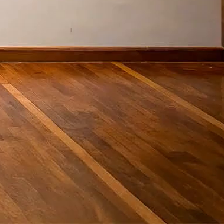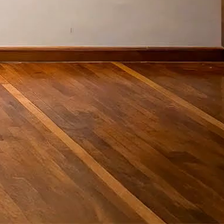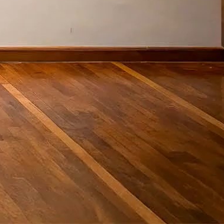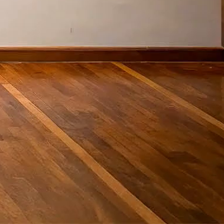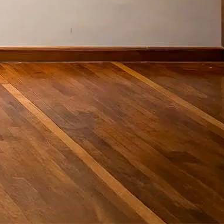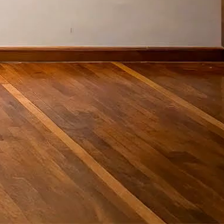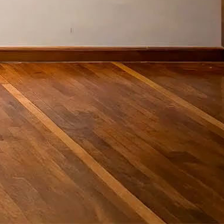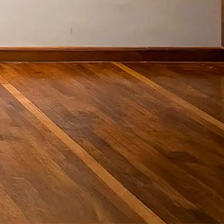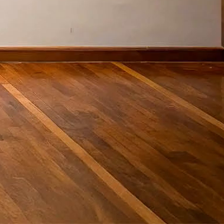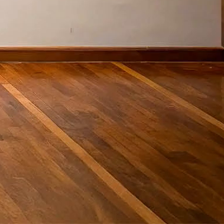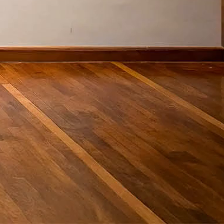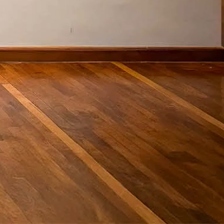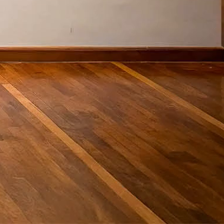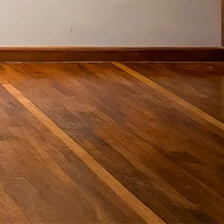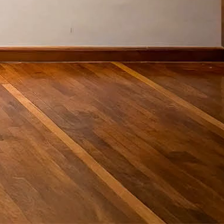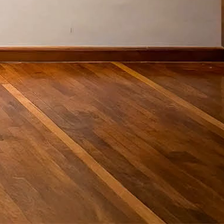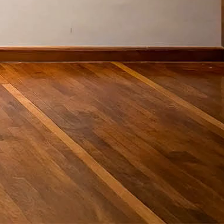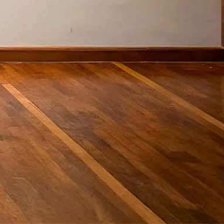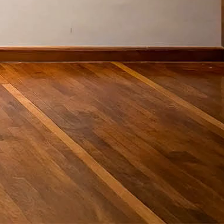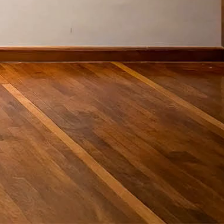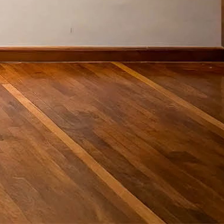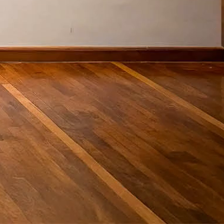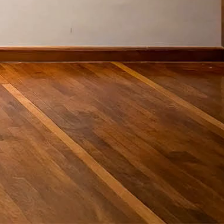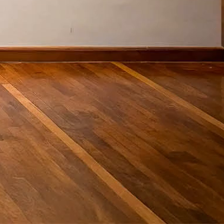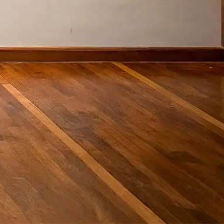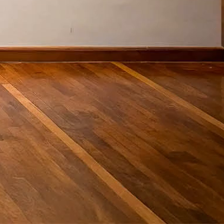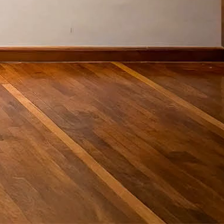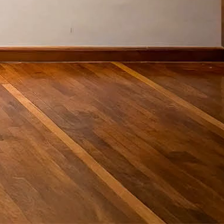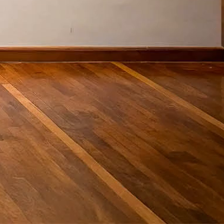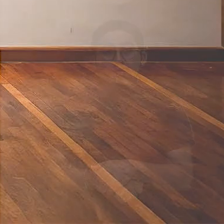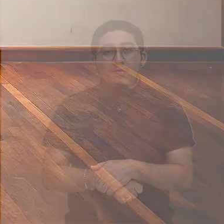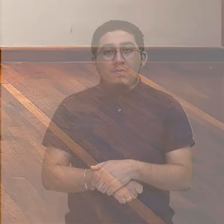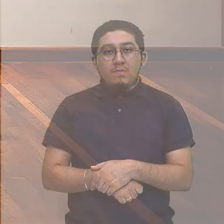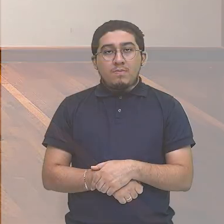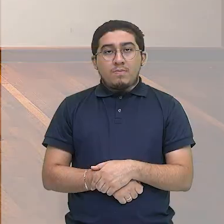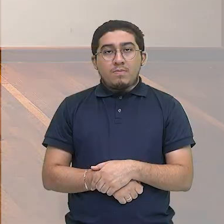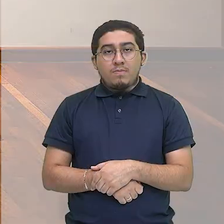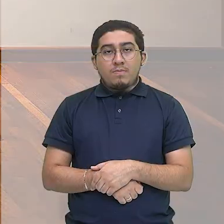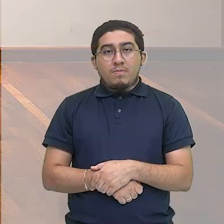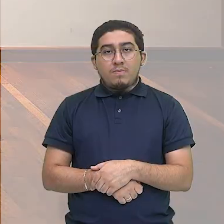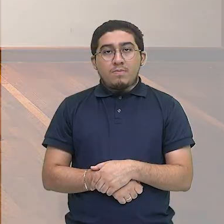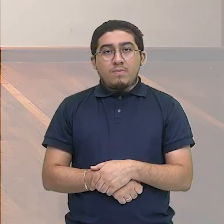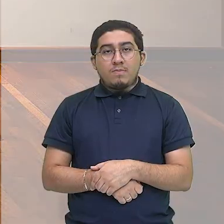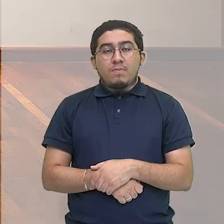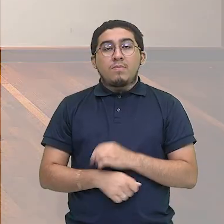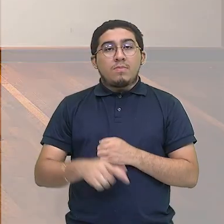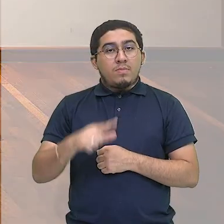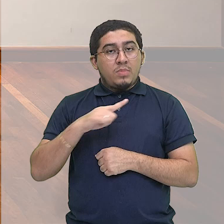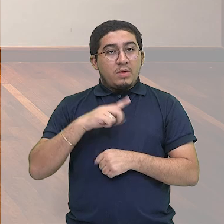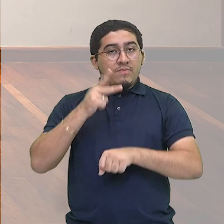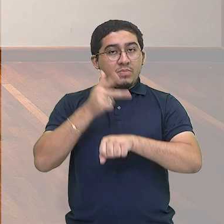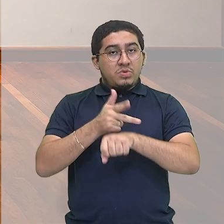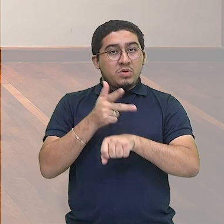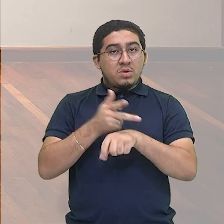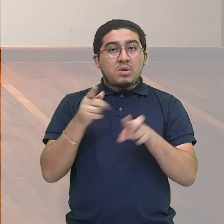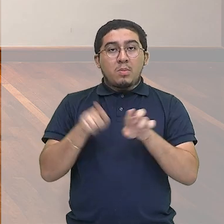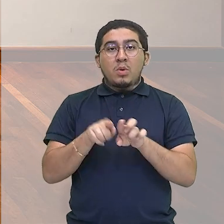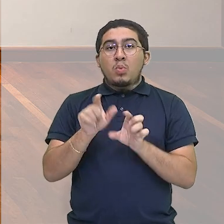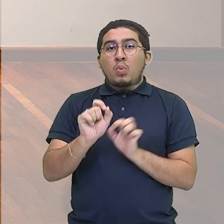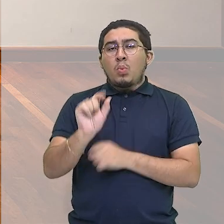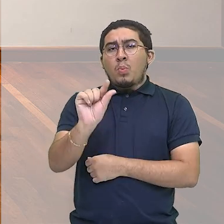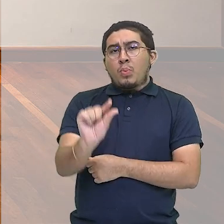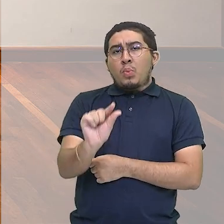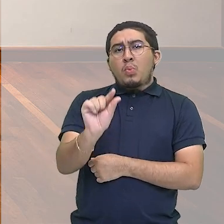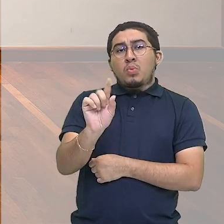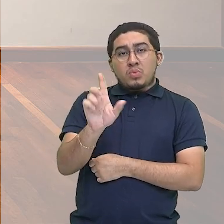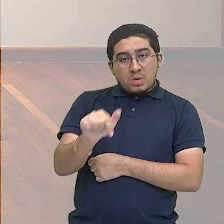Muito bem, então a gente teve aí alguns, nesse VT, um pouco aí das teorias e conceitos de Max Weber. Agora a